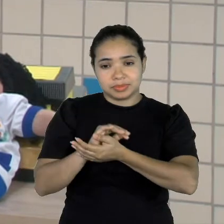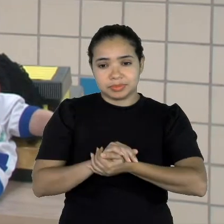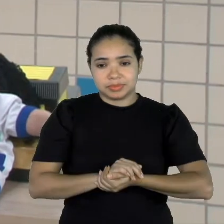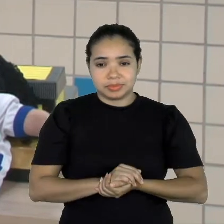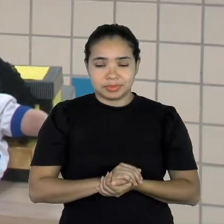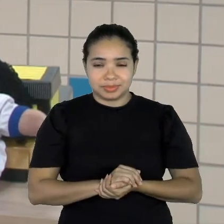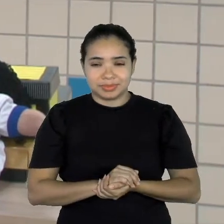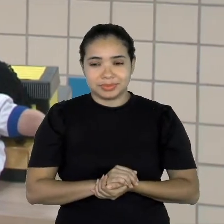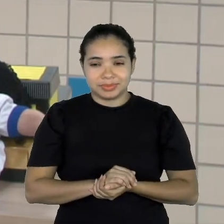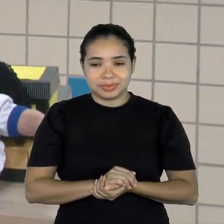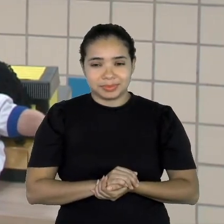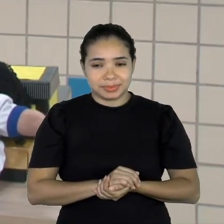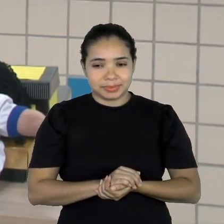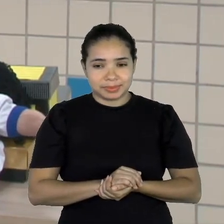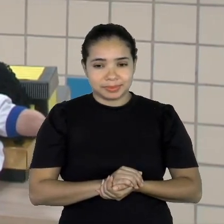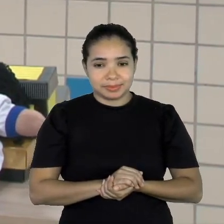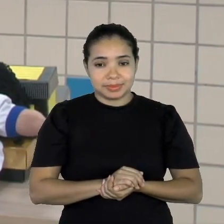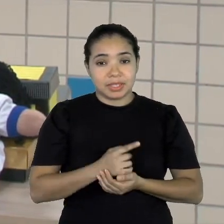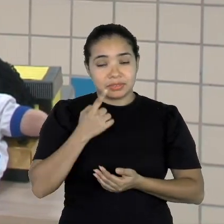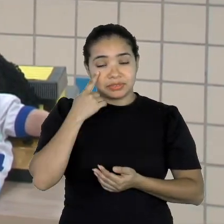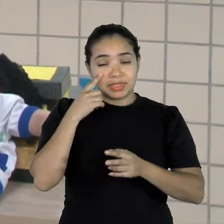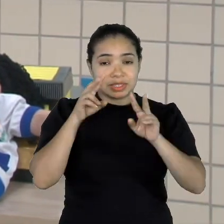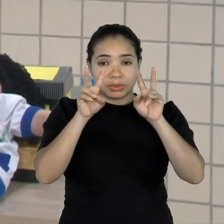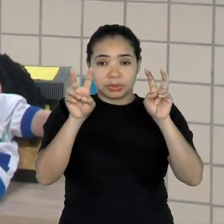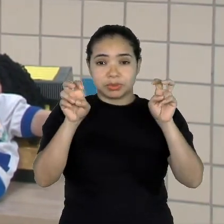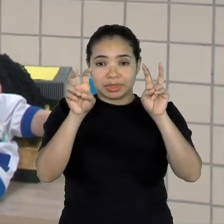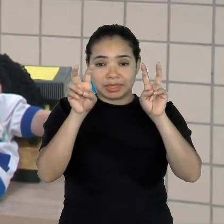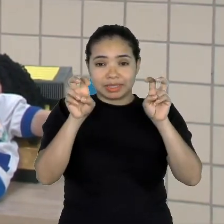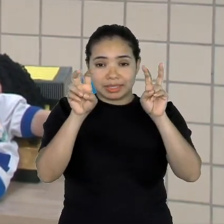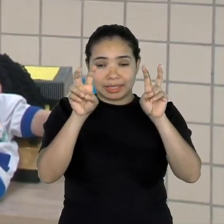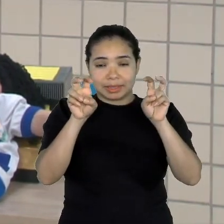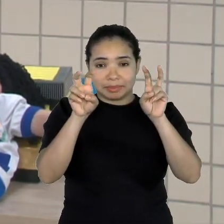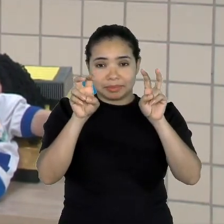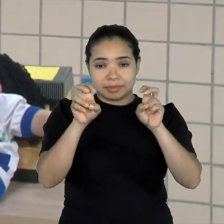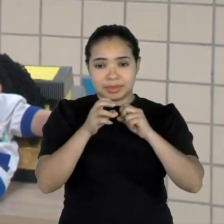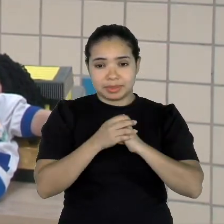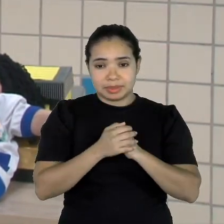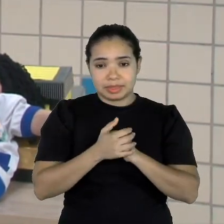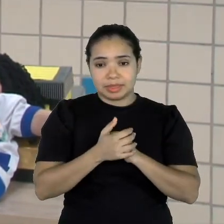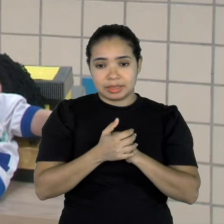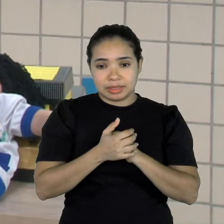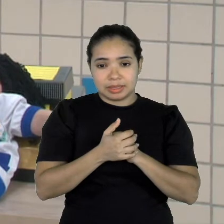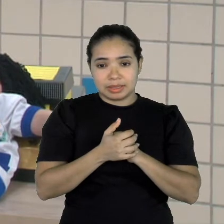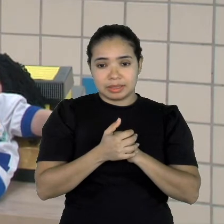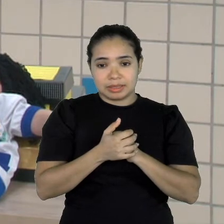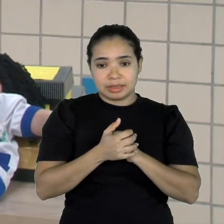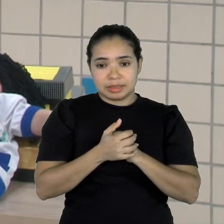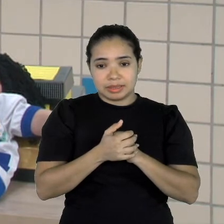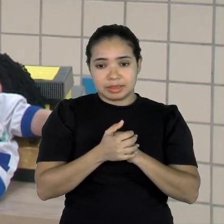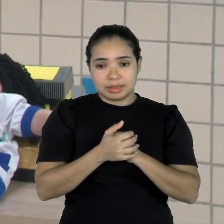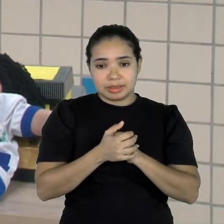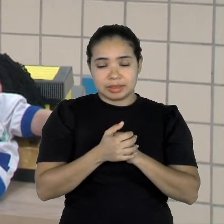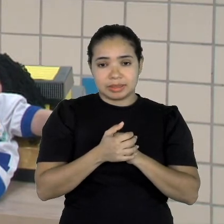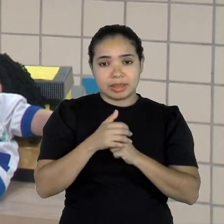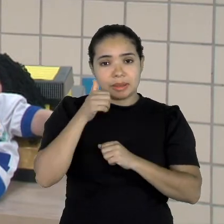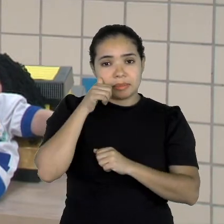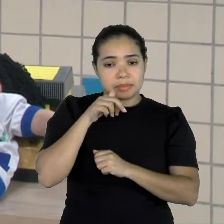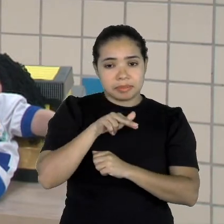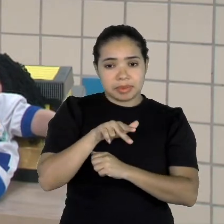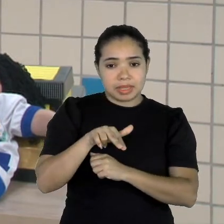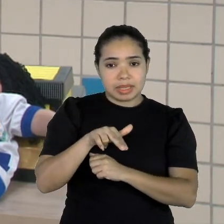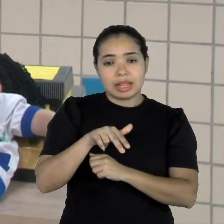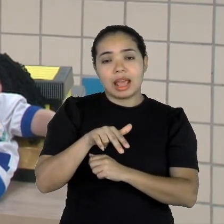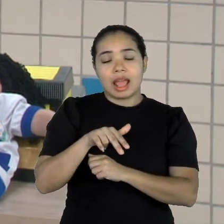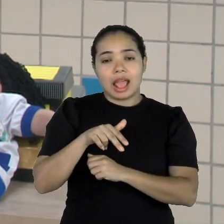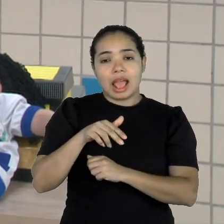gente, marcante, por quê? Olha o título da matéria que está, Pais e Filhos da UOL, que olha só. Menina aprende a ler com